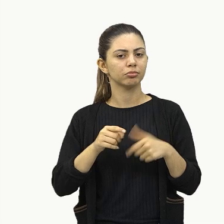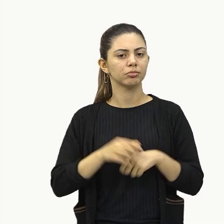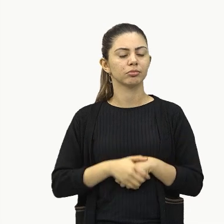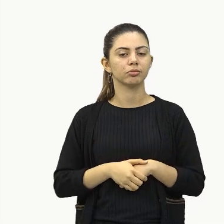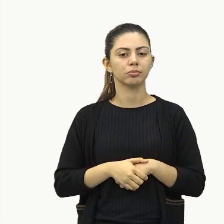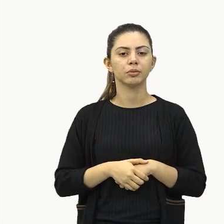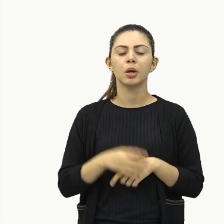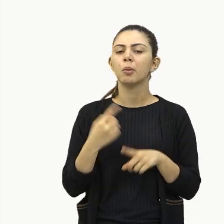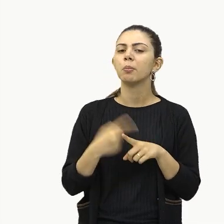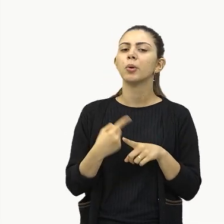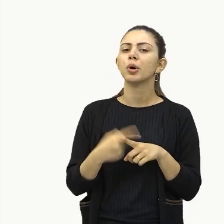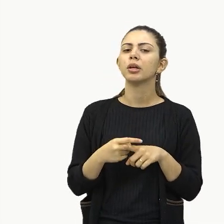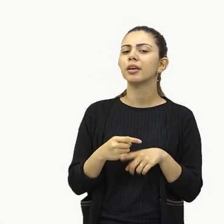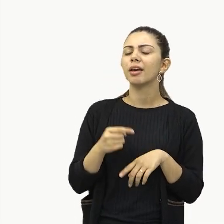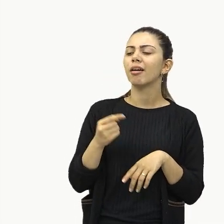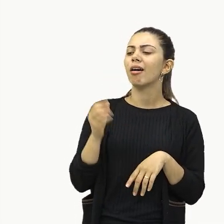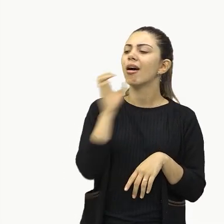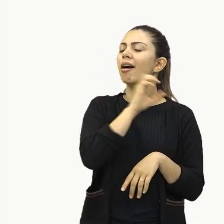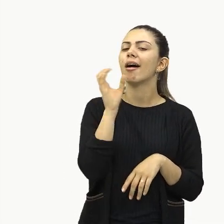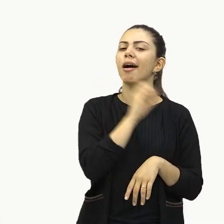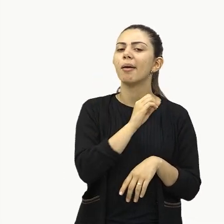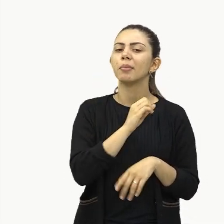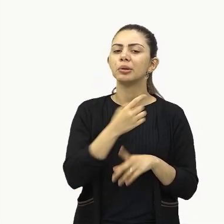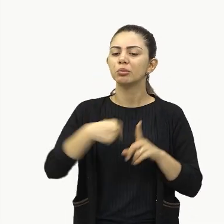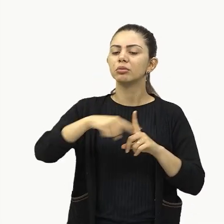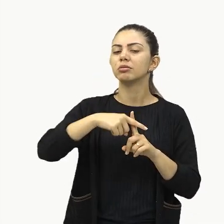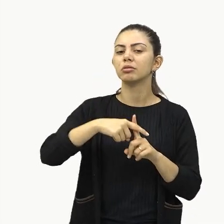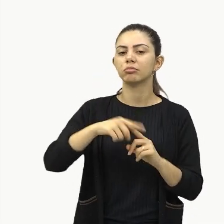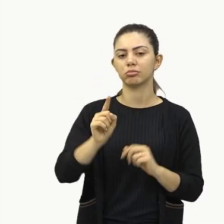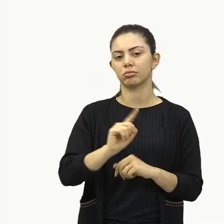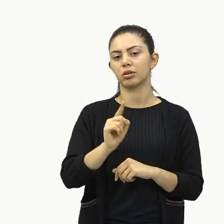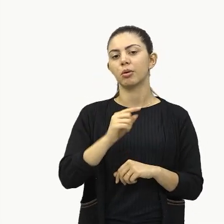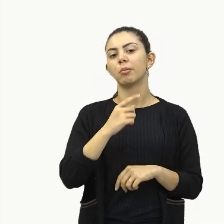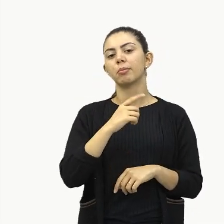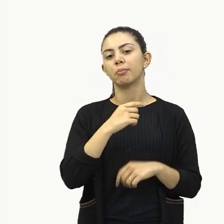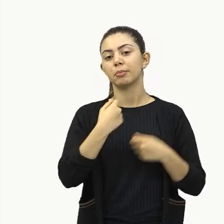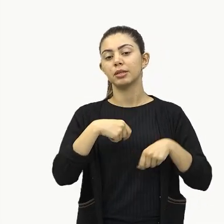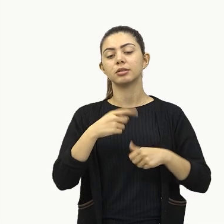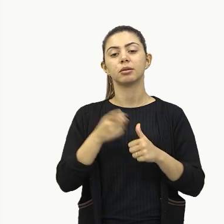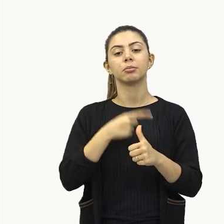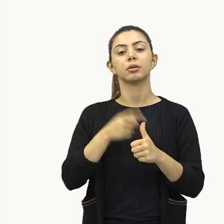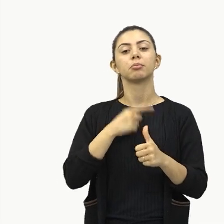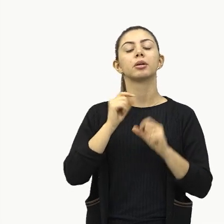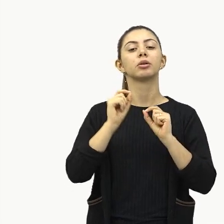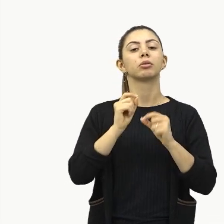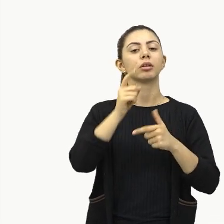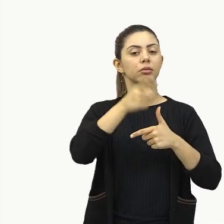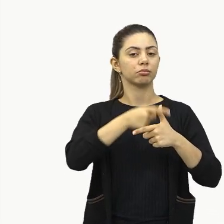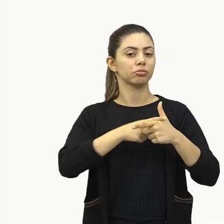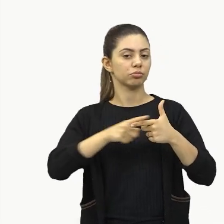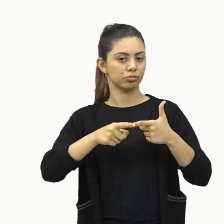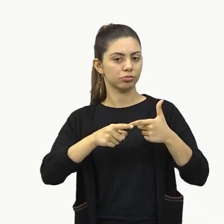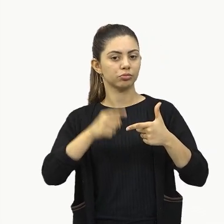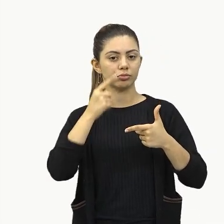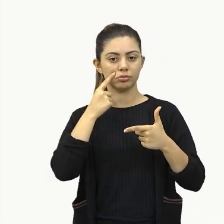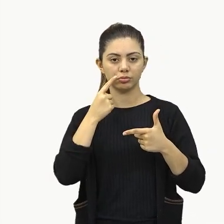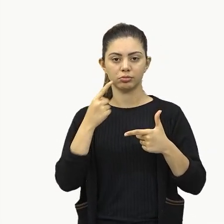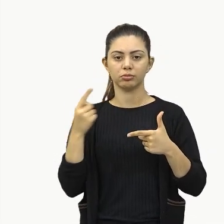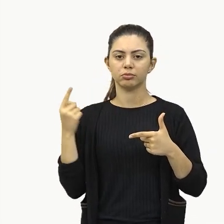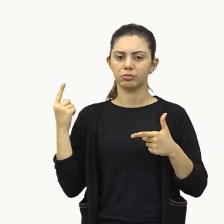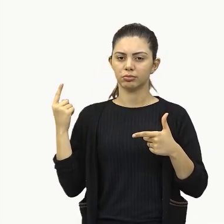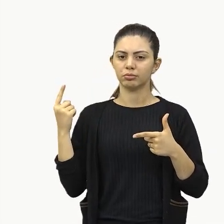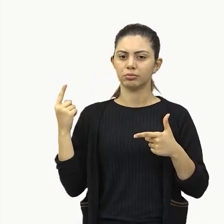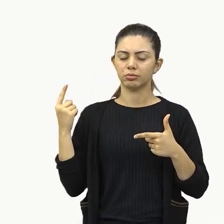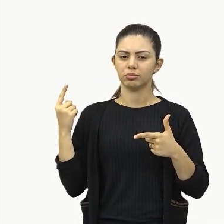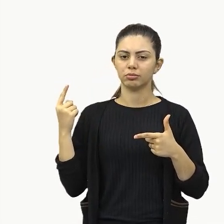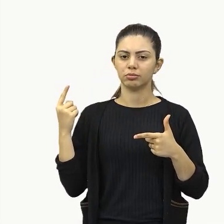Por que que eu não faço logo aqui essa adição? Porque você primeiro tem que resolver aqui esta multiplicação.